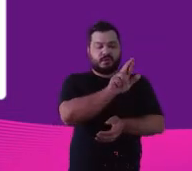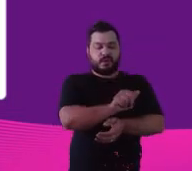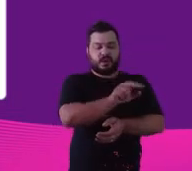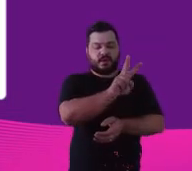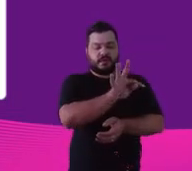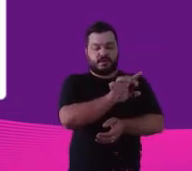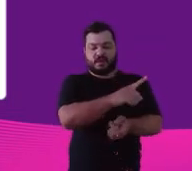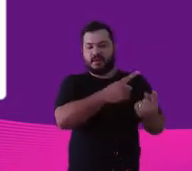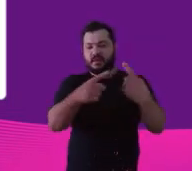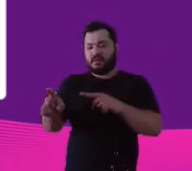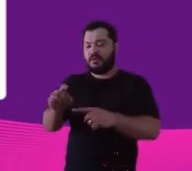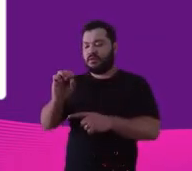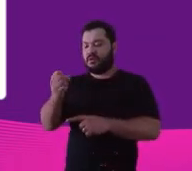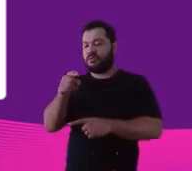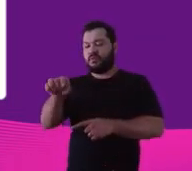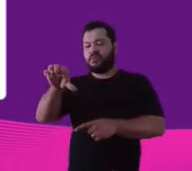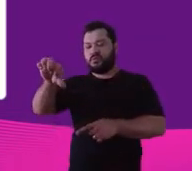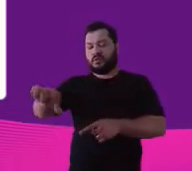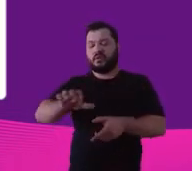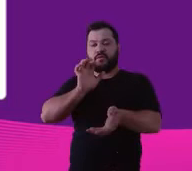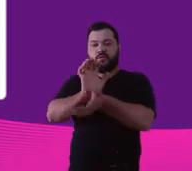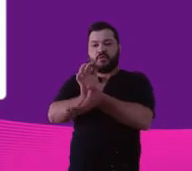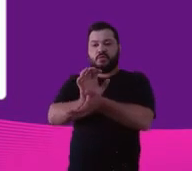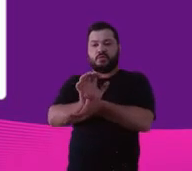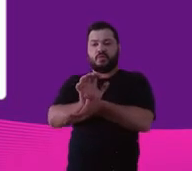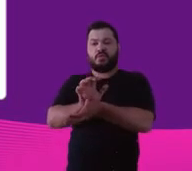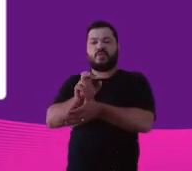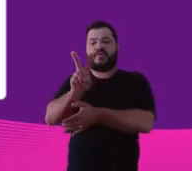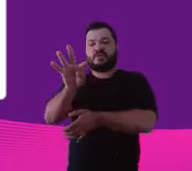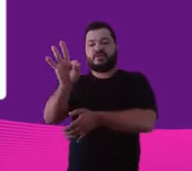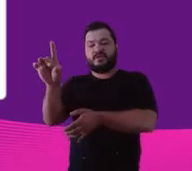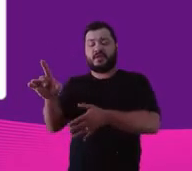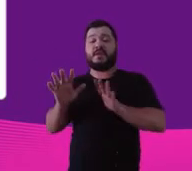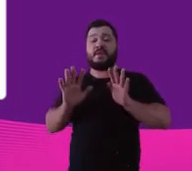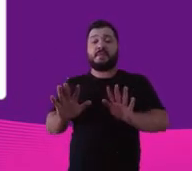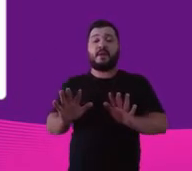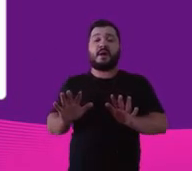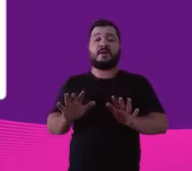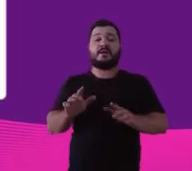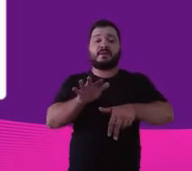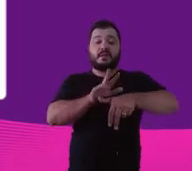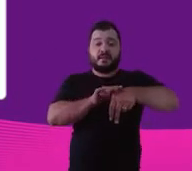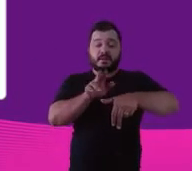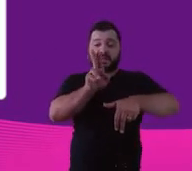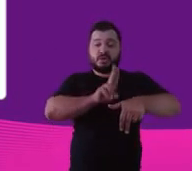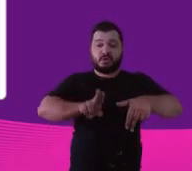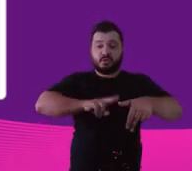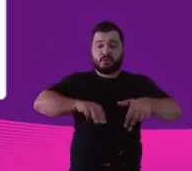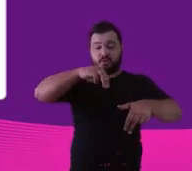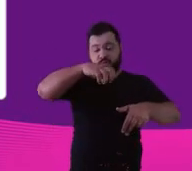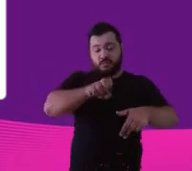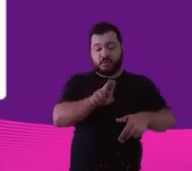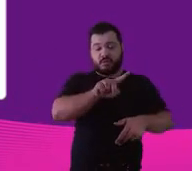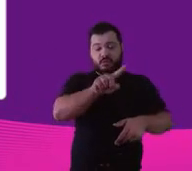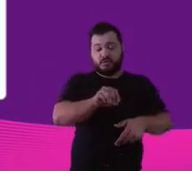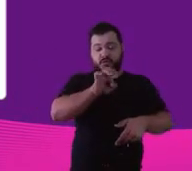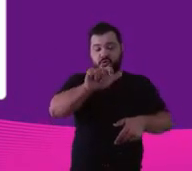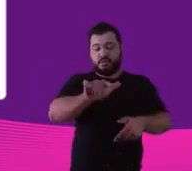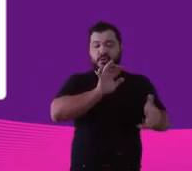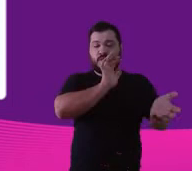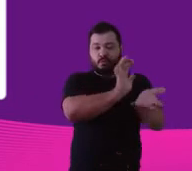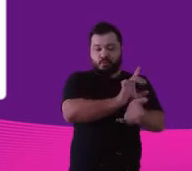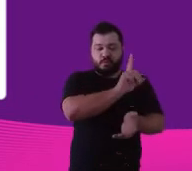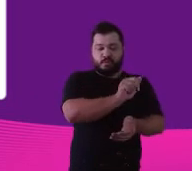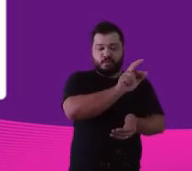de perder contra o contorno a vi no grupo e preso o PT de mas parece que usou mozobil no grupo do